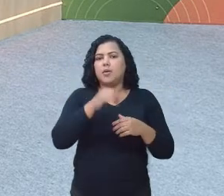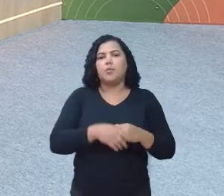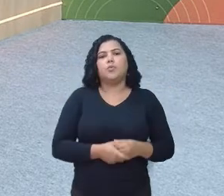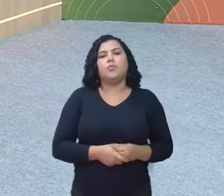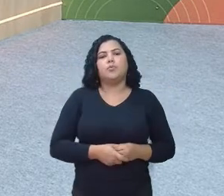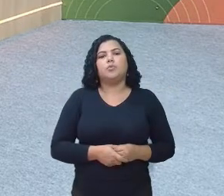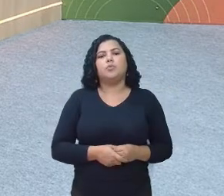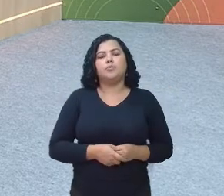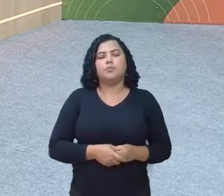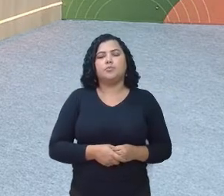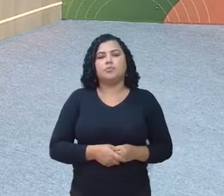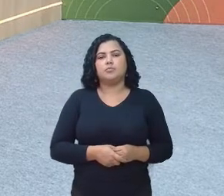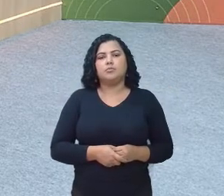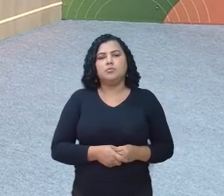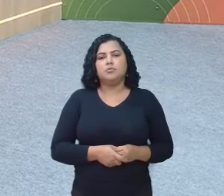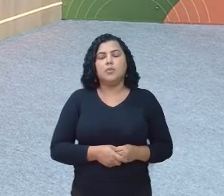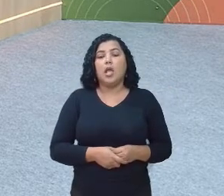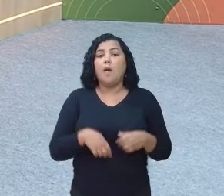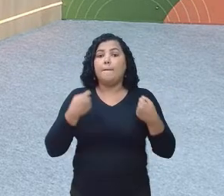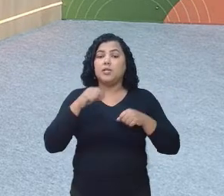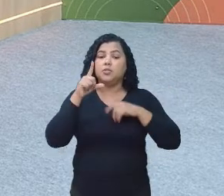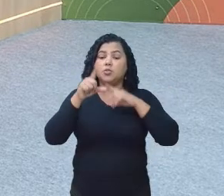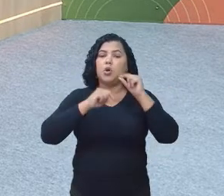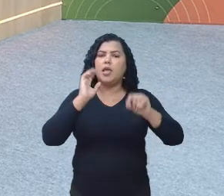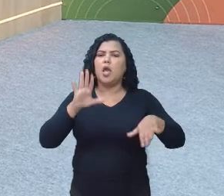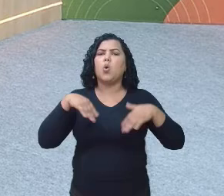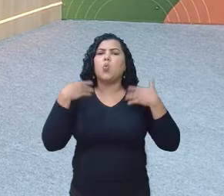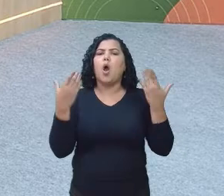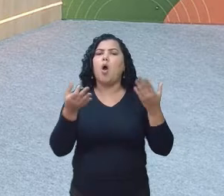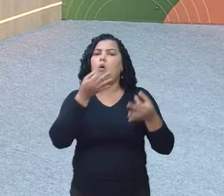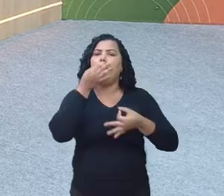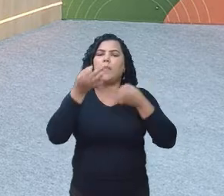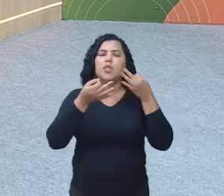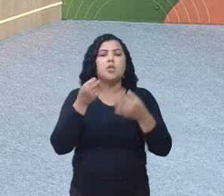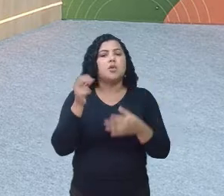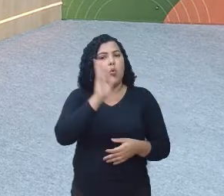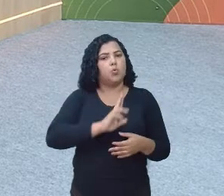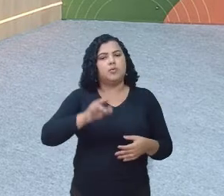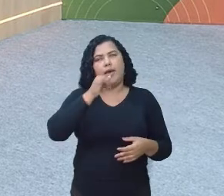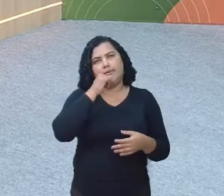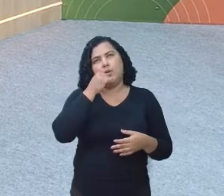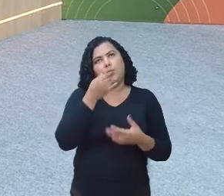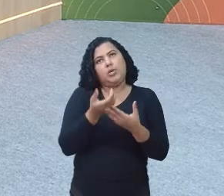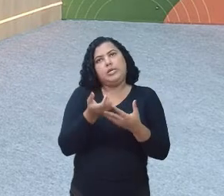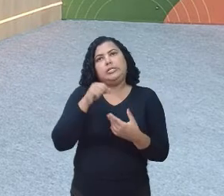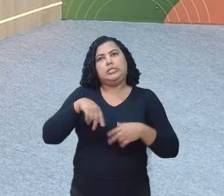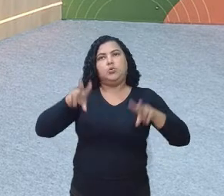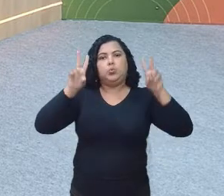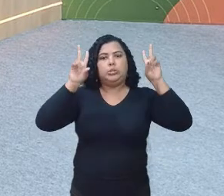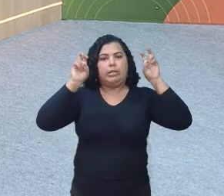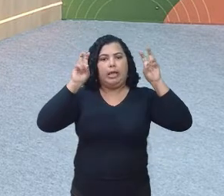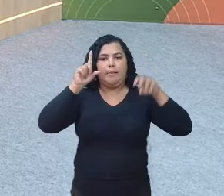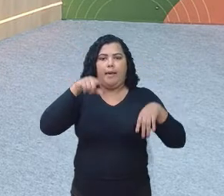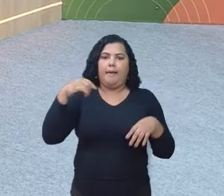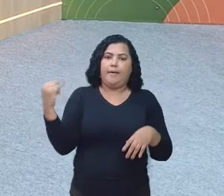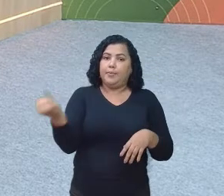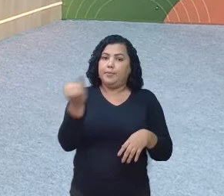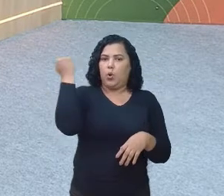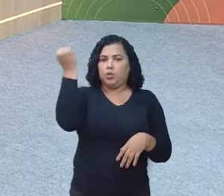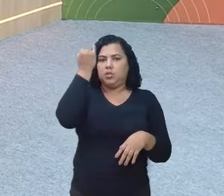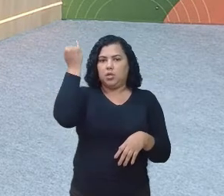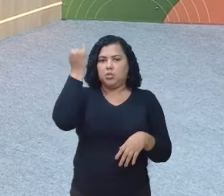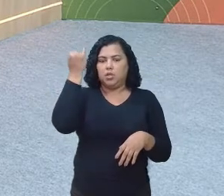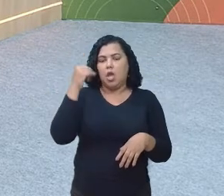mais importante. Não adianta eu estar ali falando sobre um tema muito importante com argumentos rasos. Então, eu